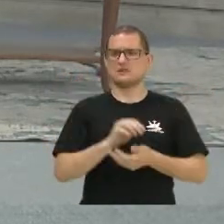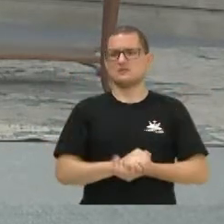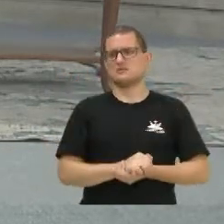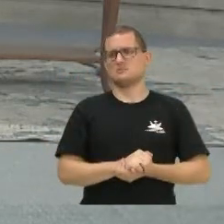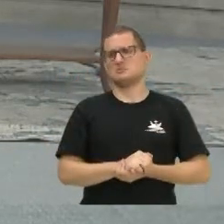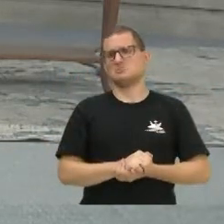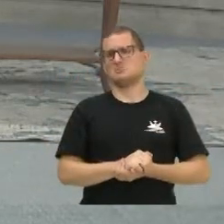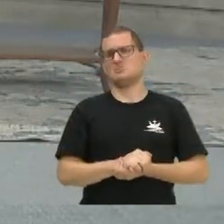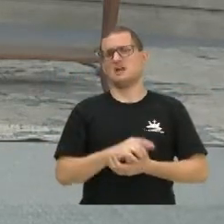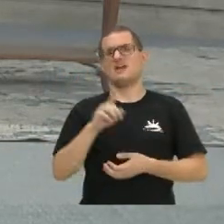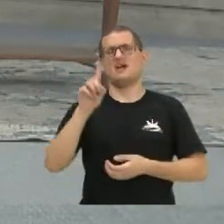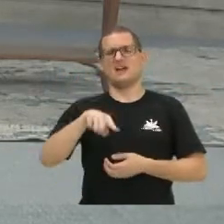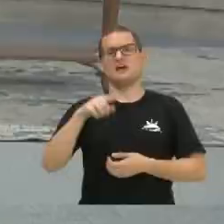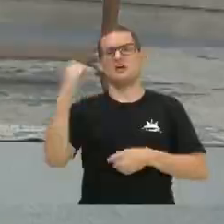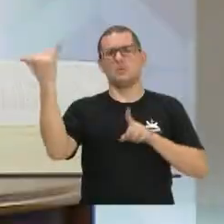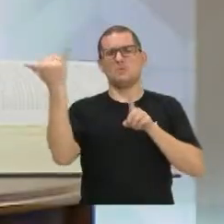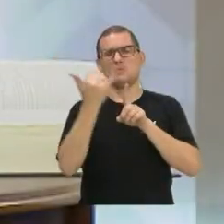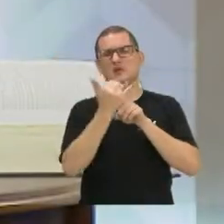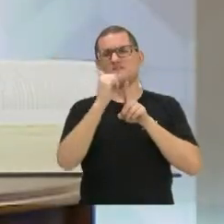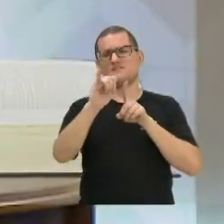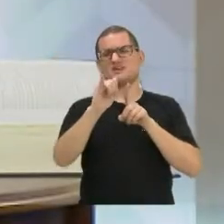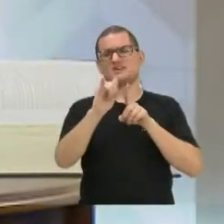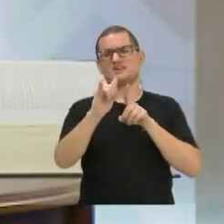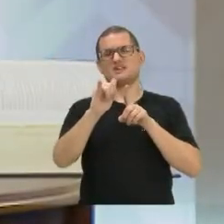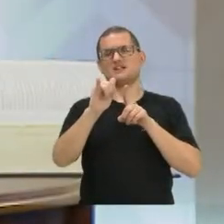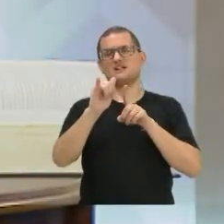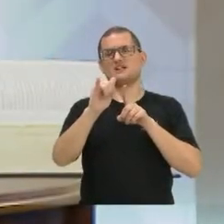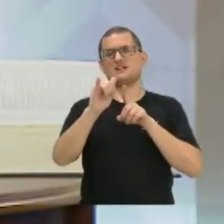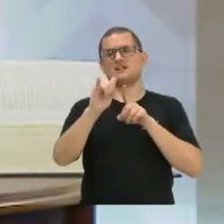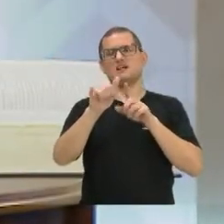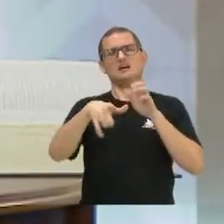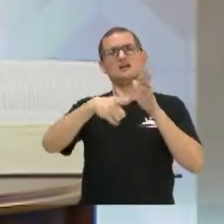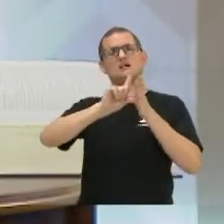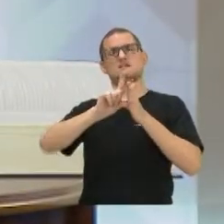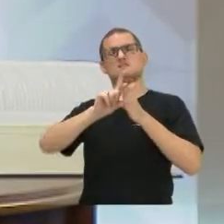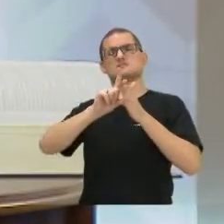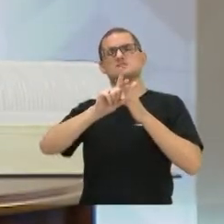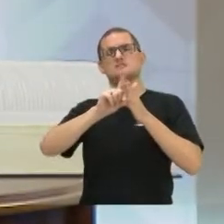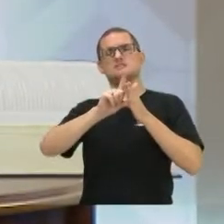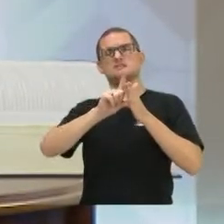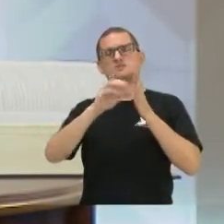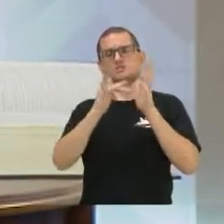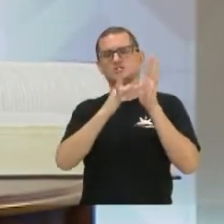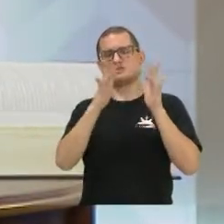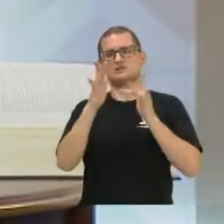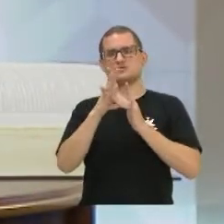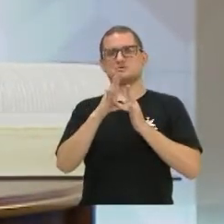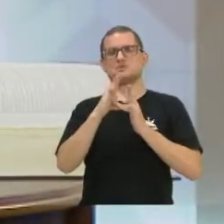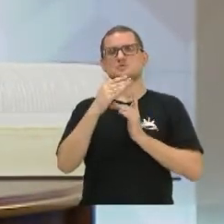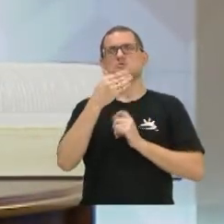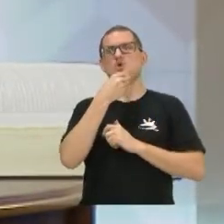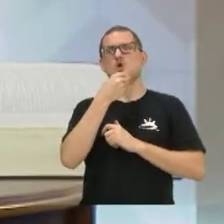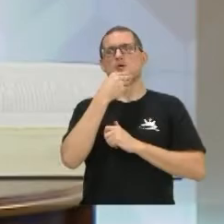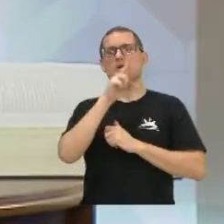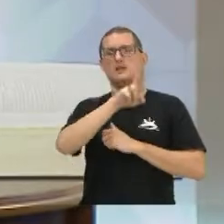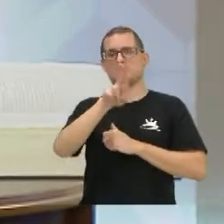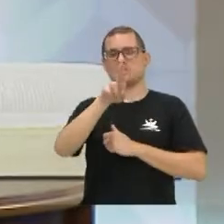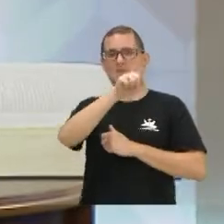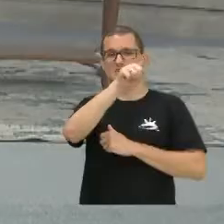pelos anos 400 antes de cristo zacarias pouco conhecido